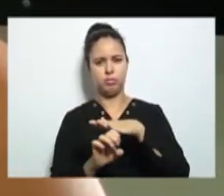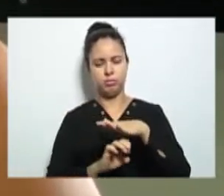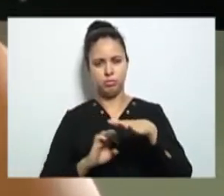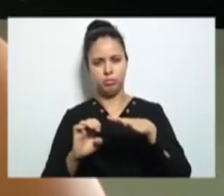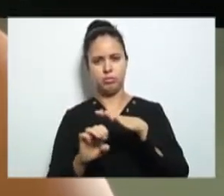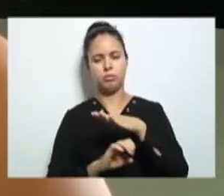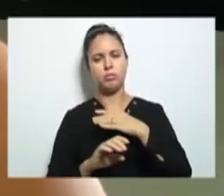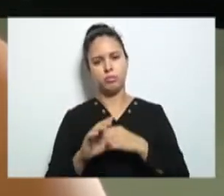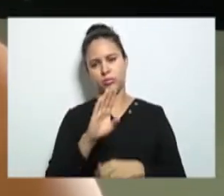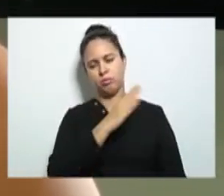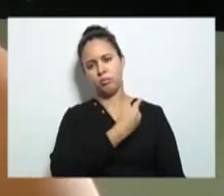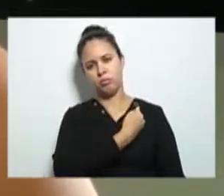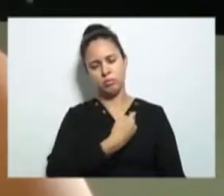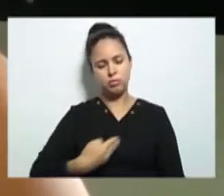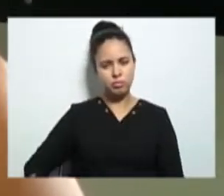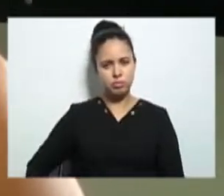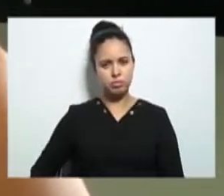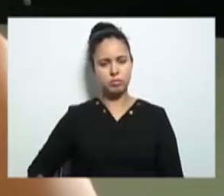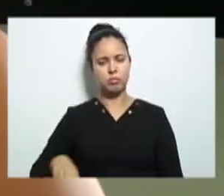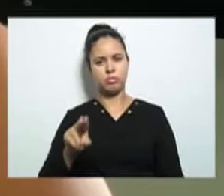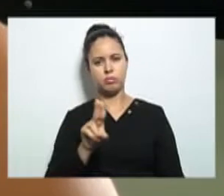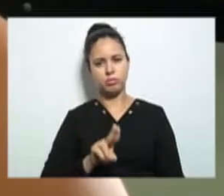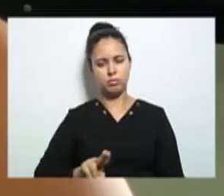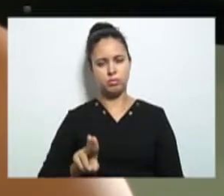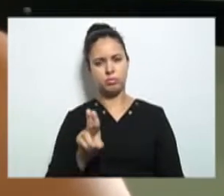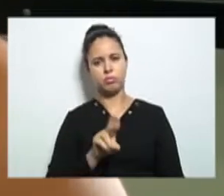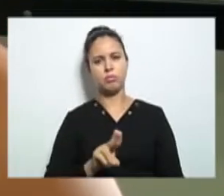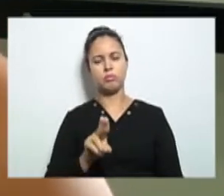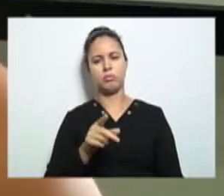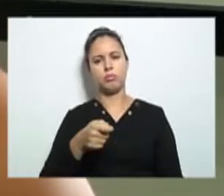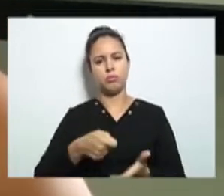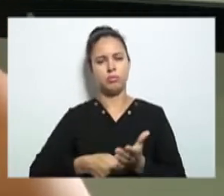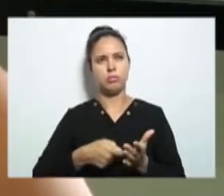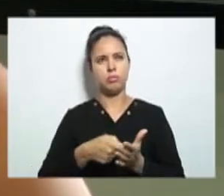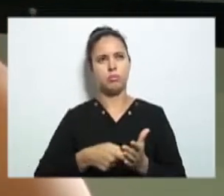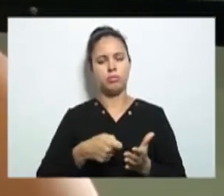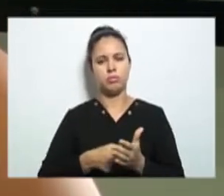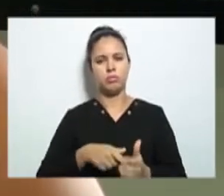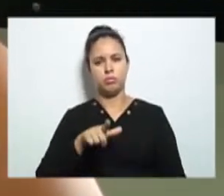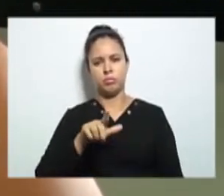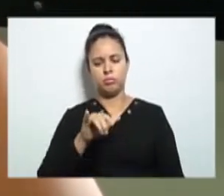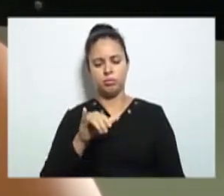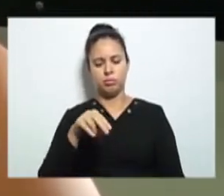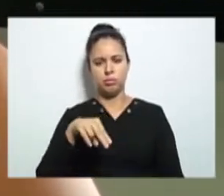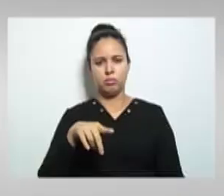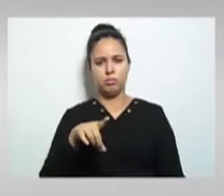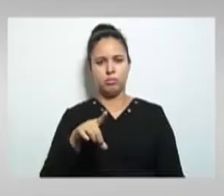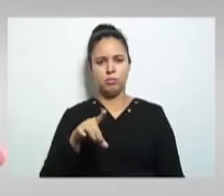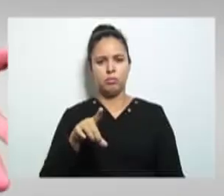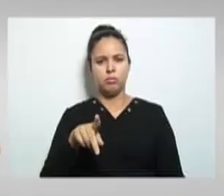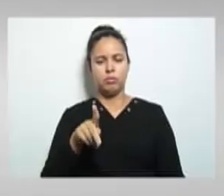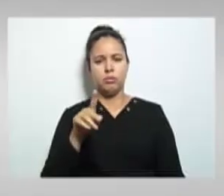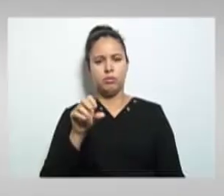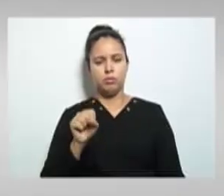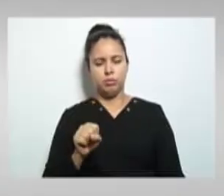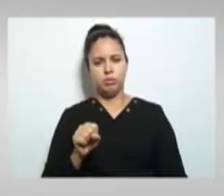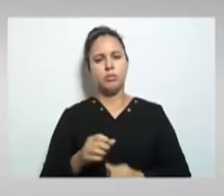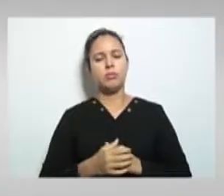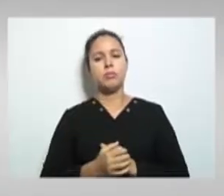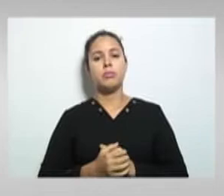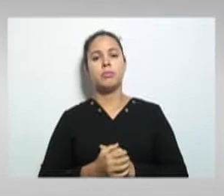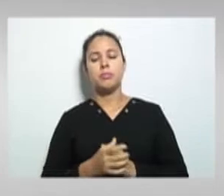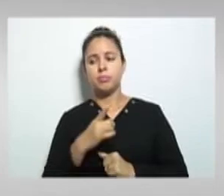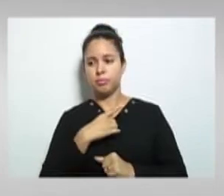empresas públicas, nós somos praticamente obrigados a utilizar o Linux, por ele ser um software livre. Viu só quantas